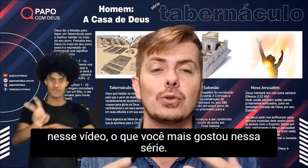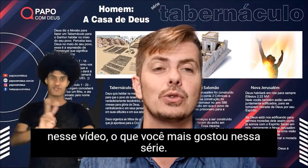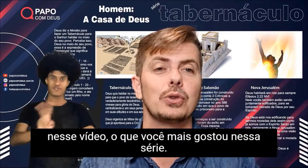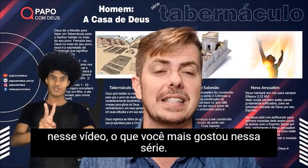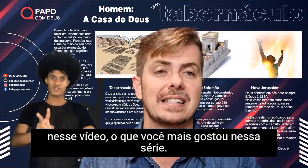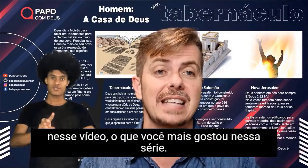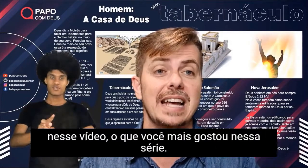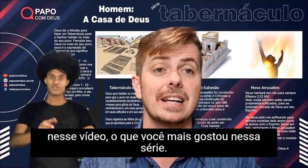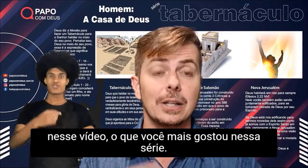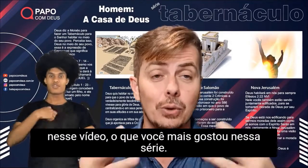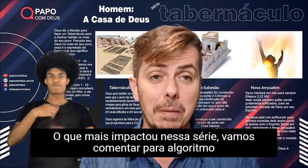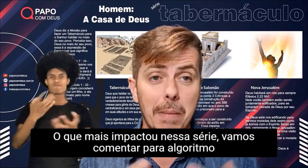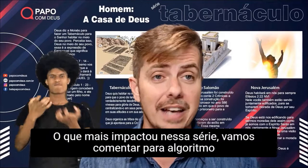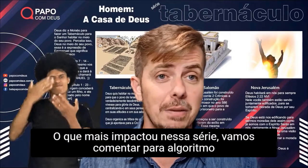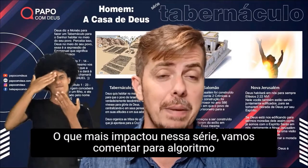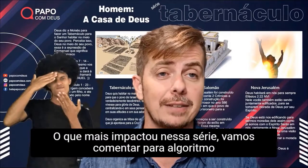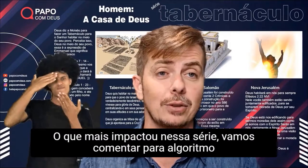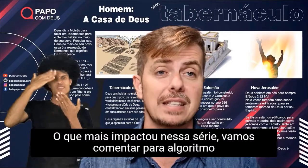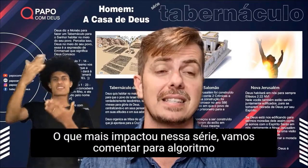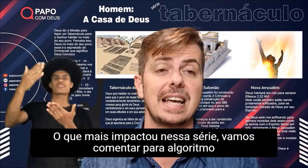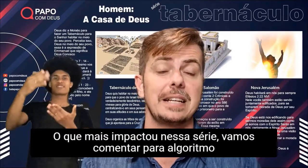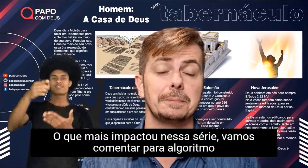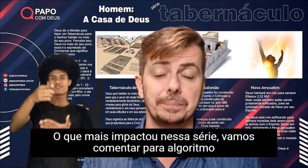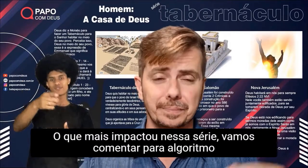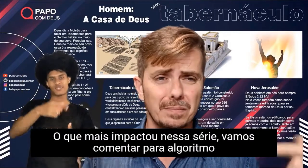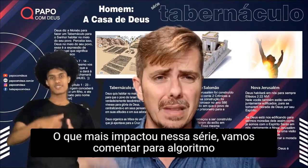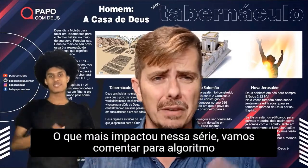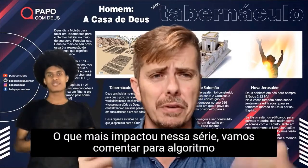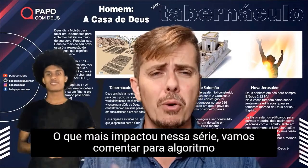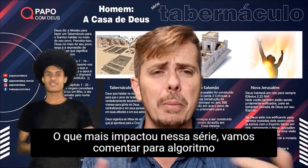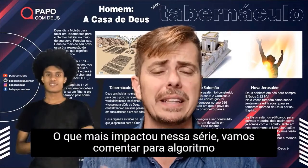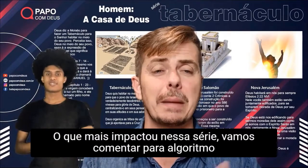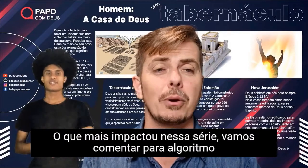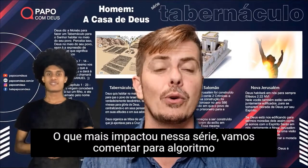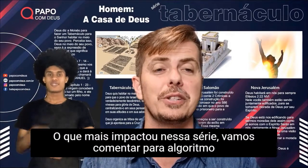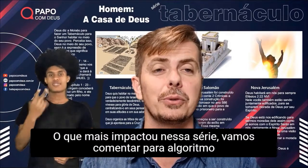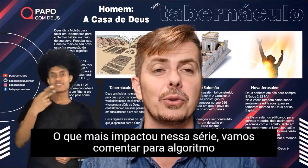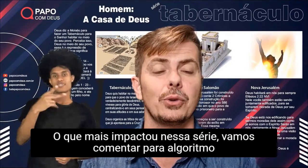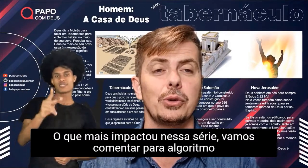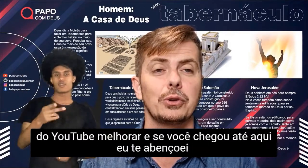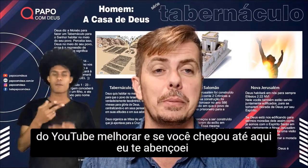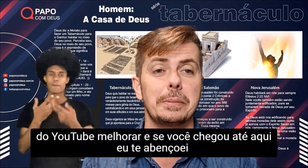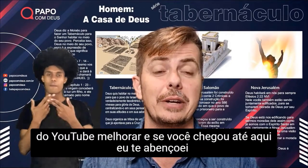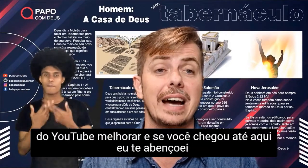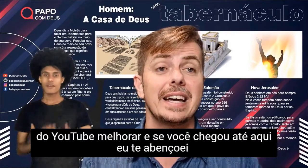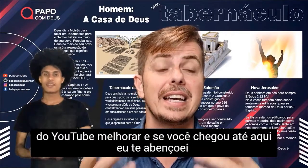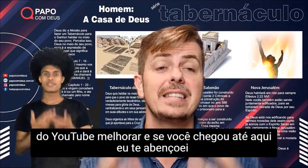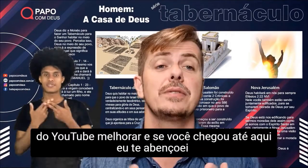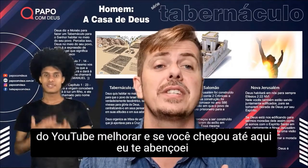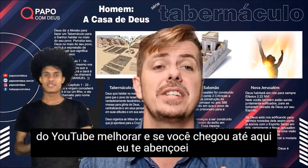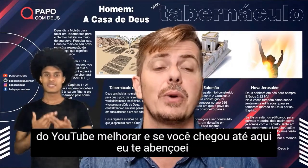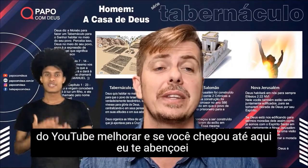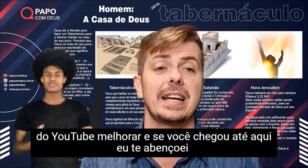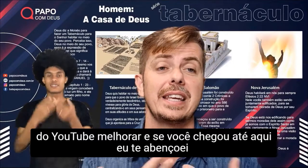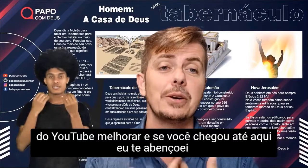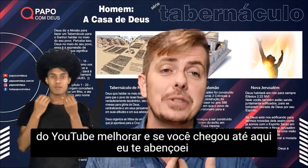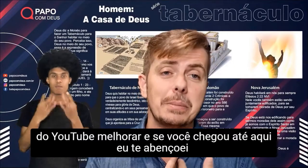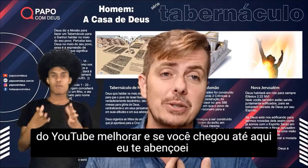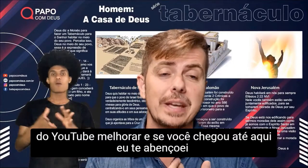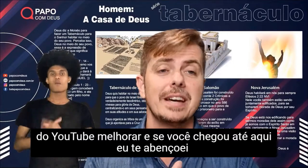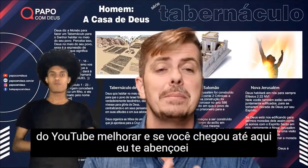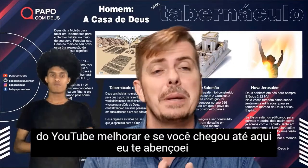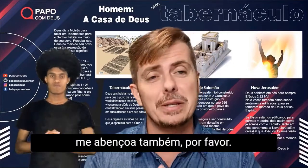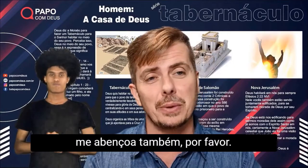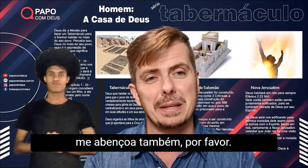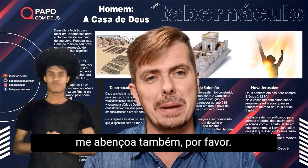você mais gostou nessa série, o que mais te impactou nessa série. Vamos comentar para o algoritmo do YouTube melhorar. E se você chegou até aqui e eu